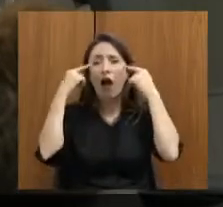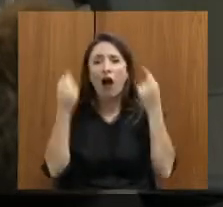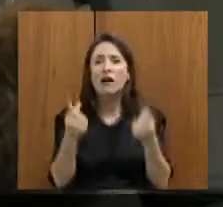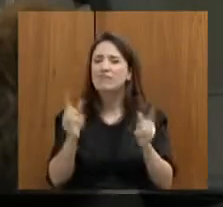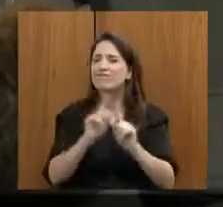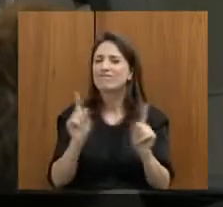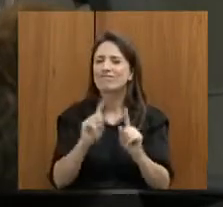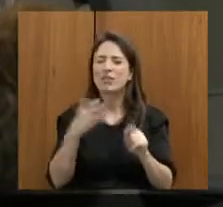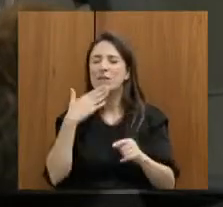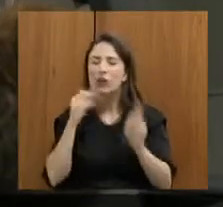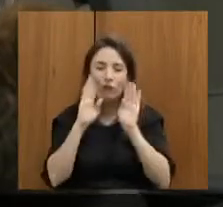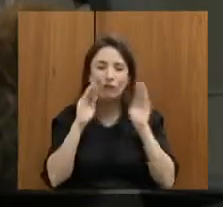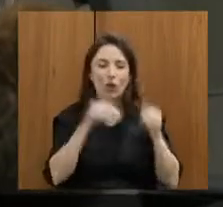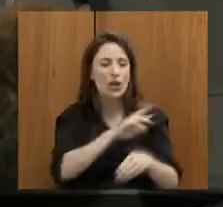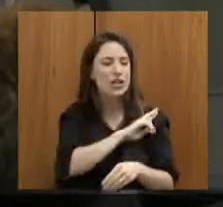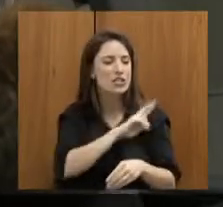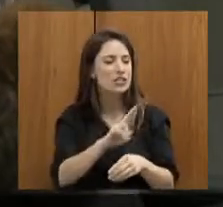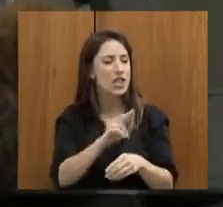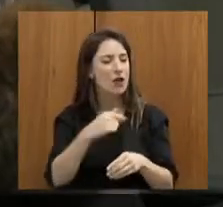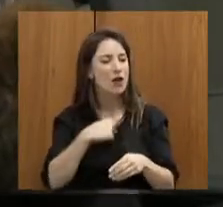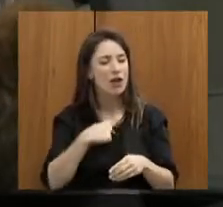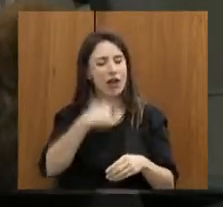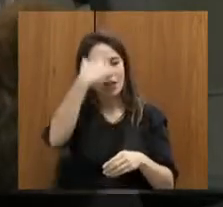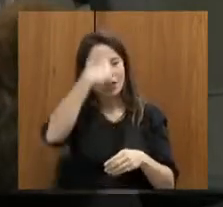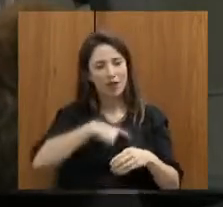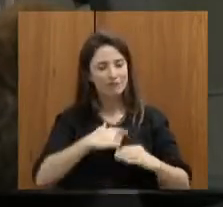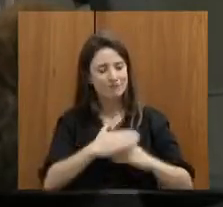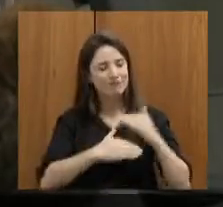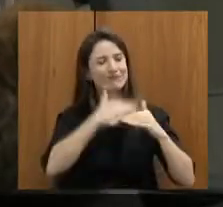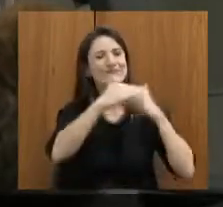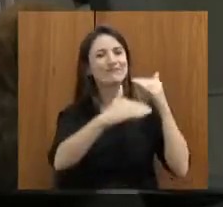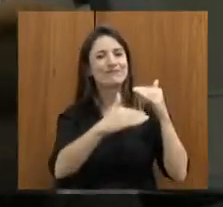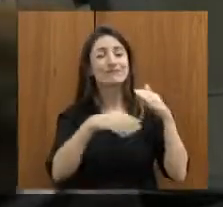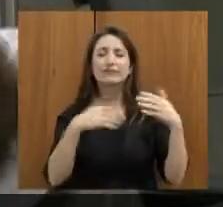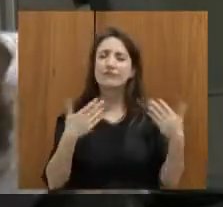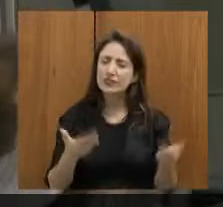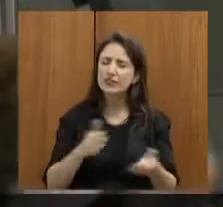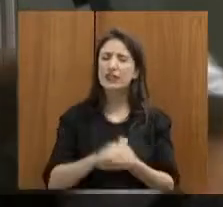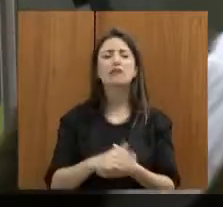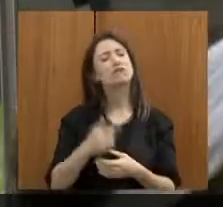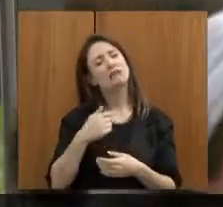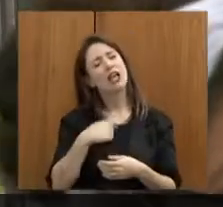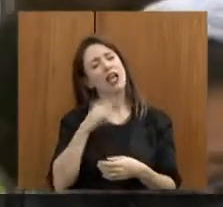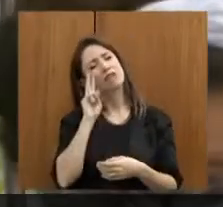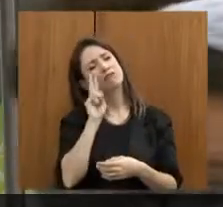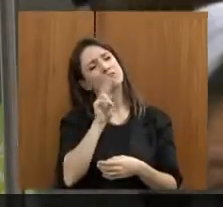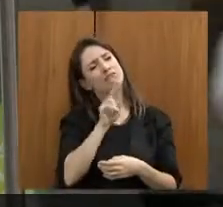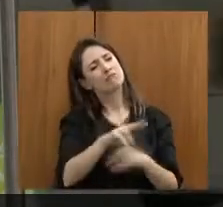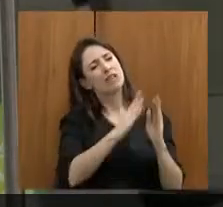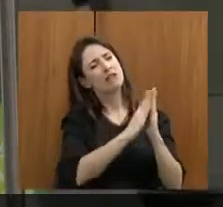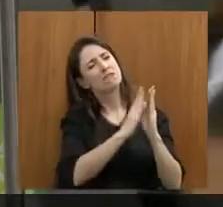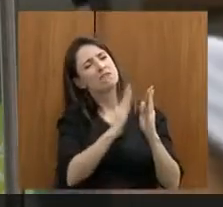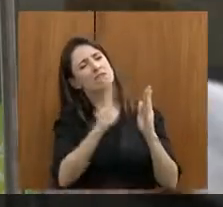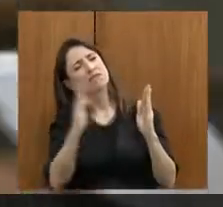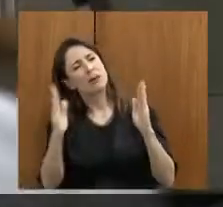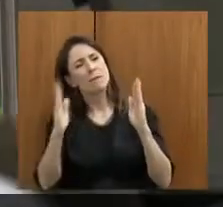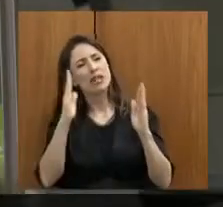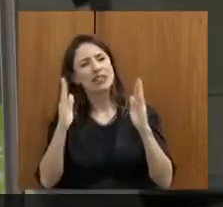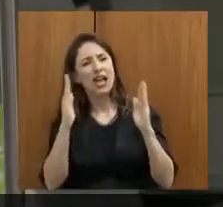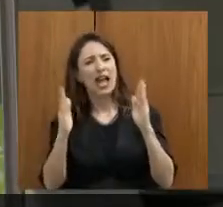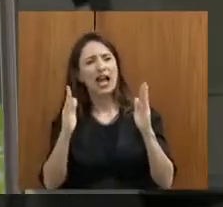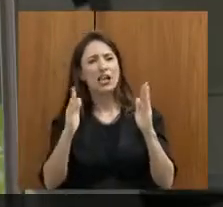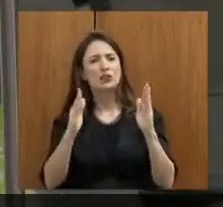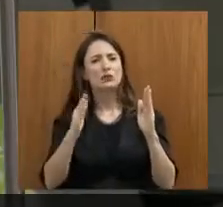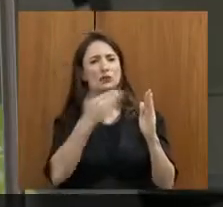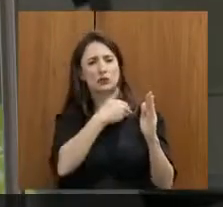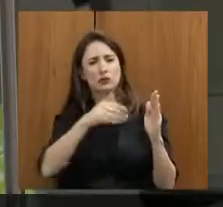me tornei uma pessoa melhor então esse eu acompanhei o mandato dele e ele nos